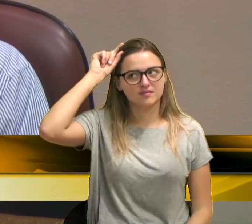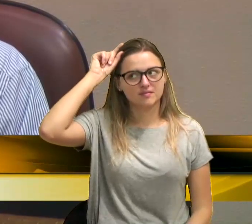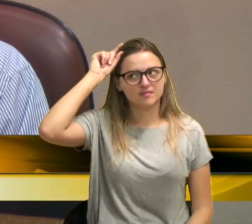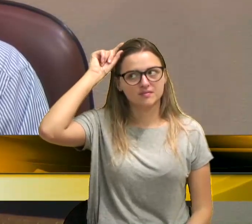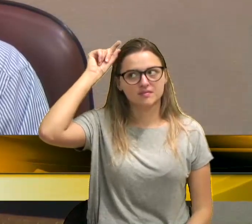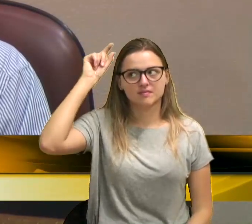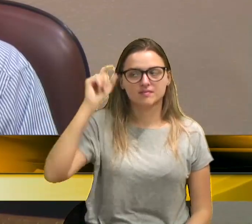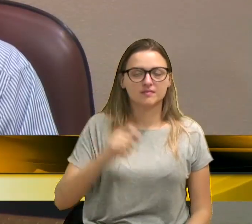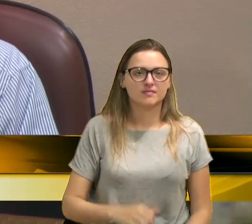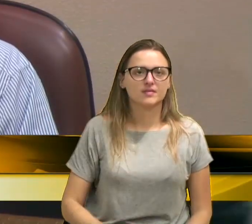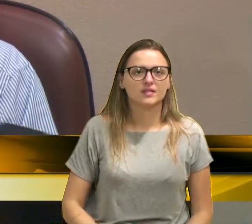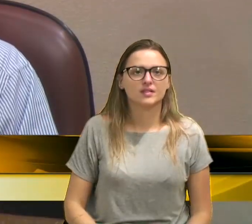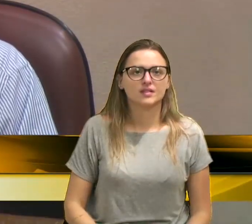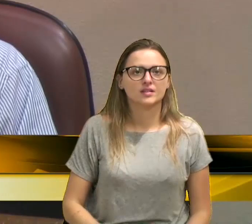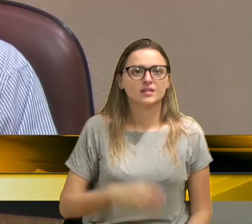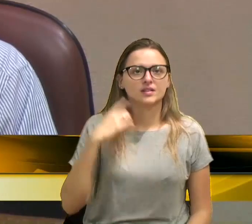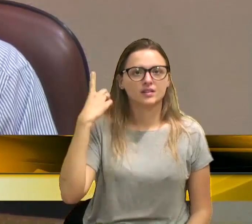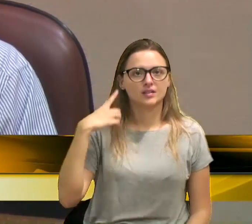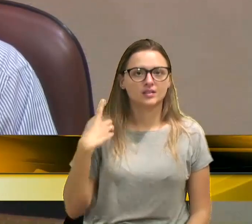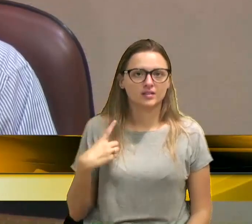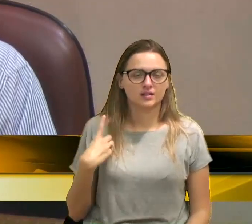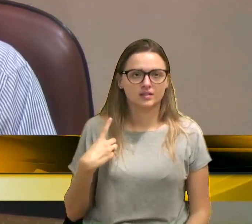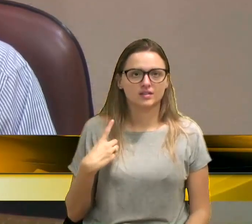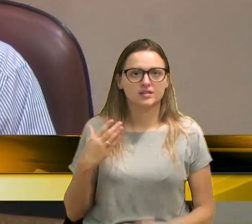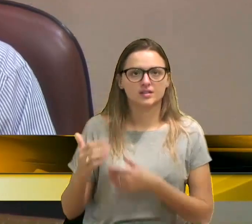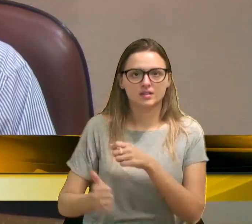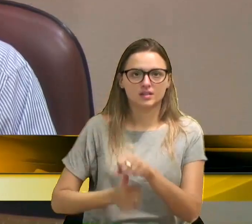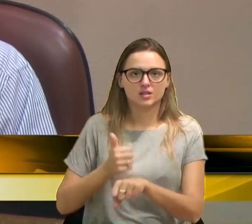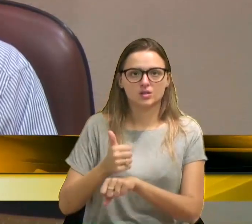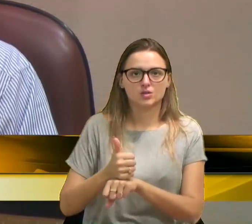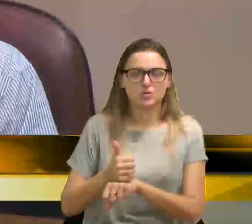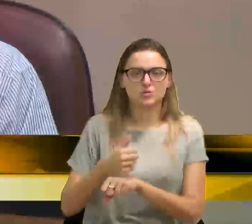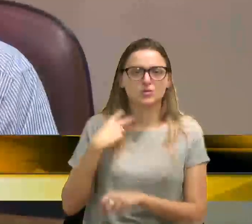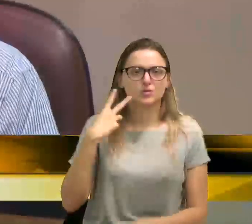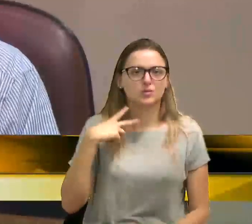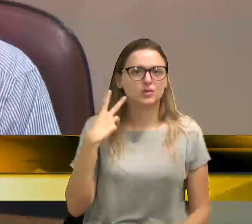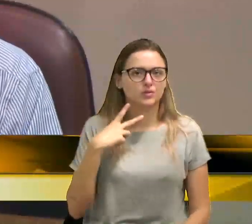e a Denise Pessoa, que está sendo substituída nesse momento pelo vereador Rodrigo.